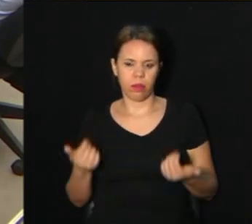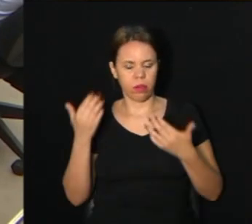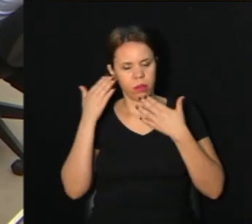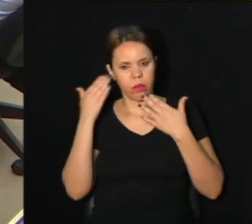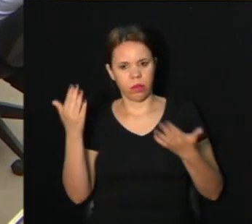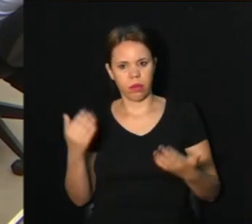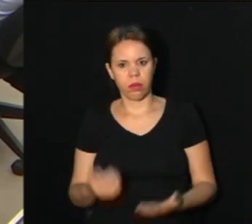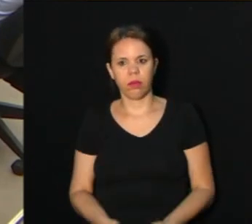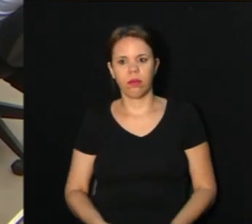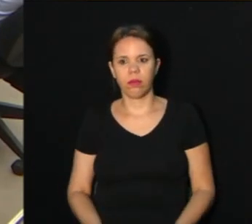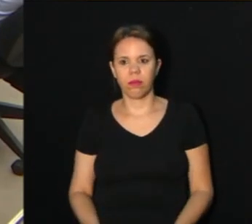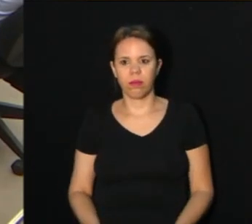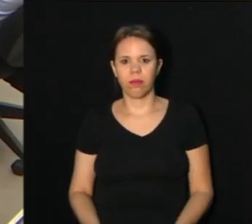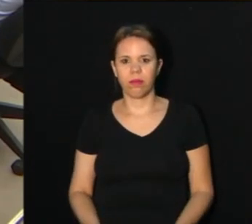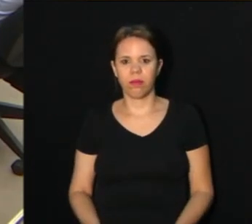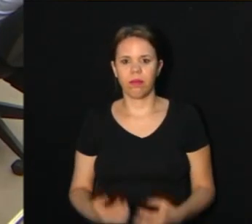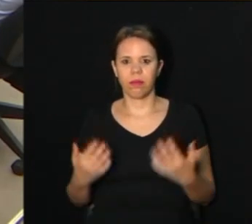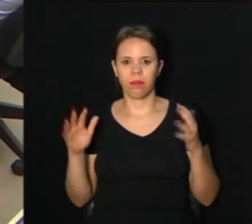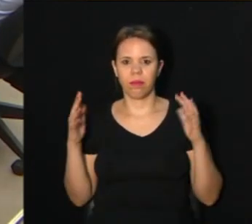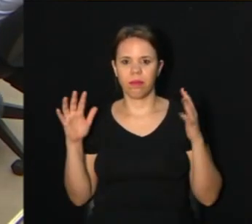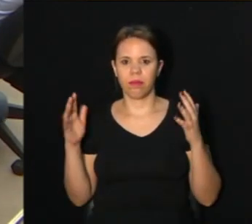Obrigada.